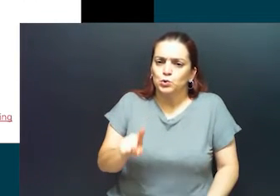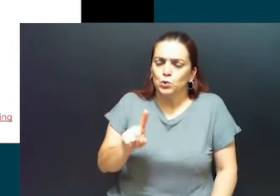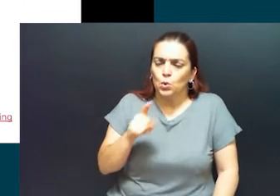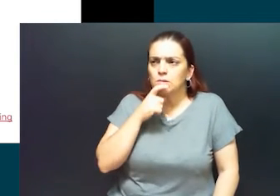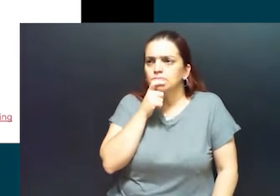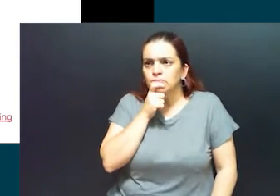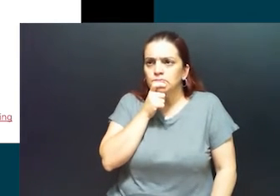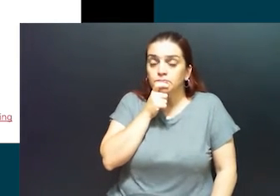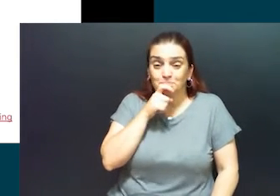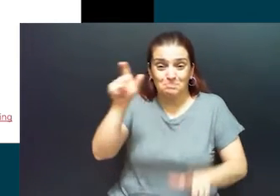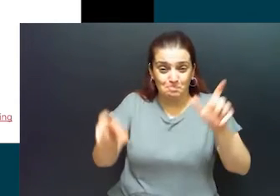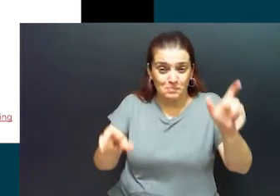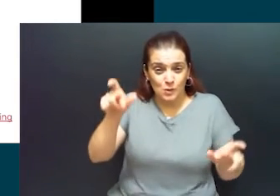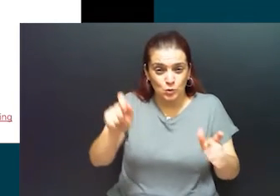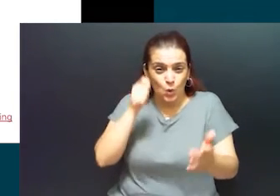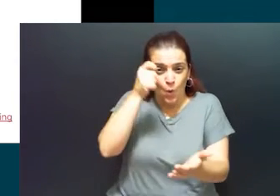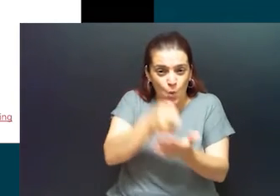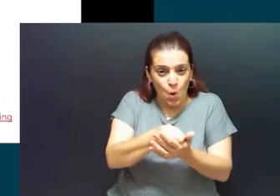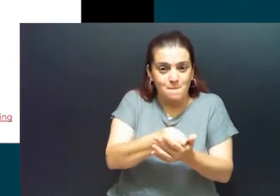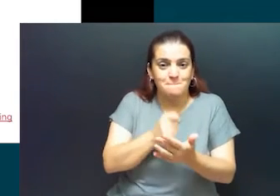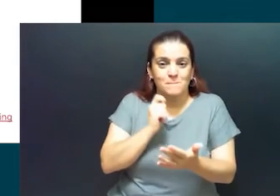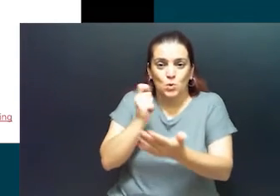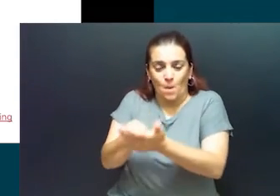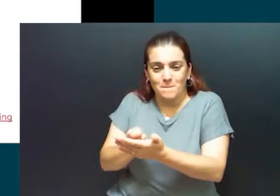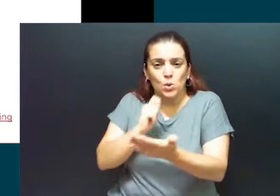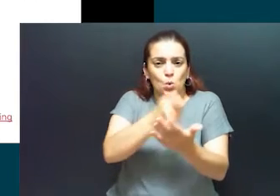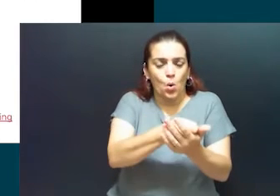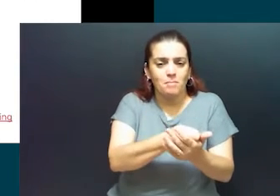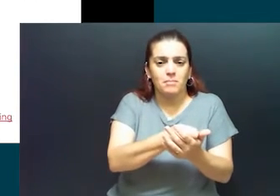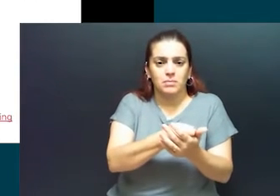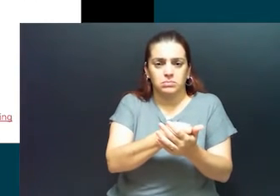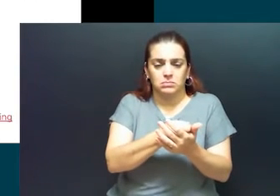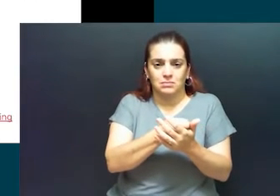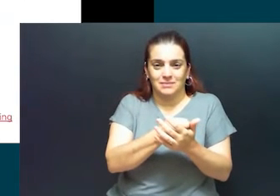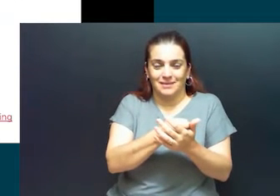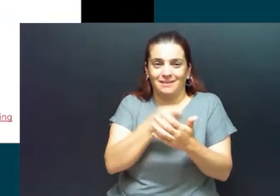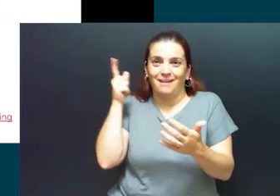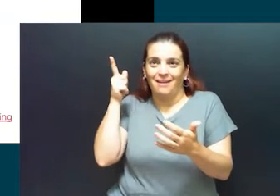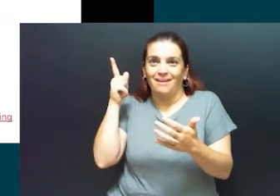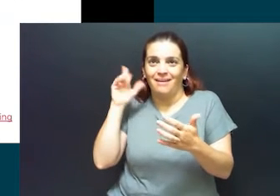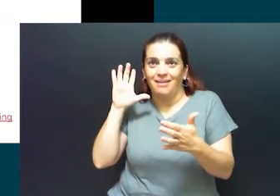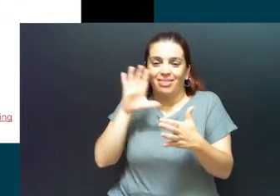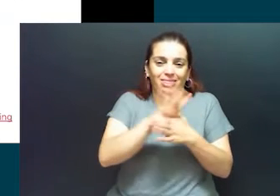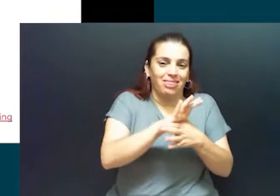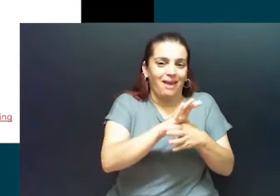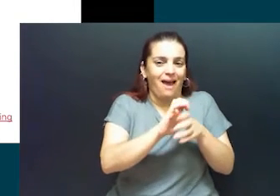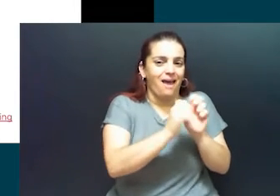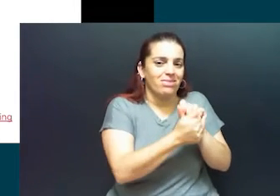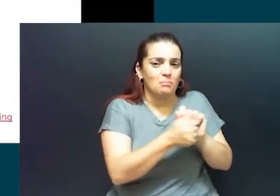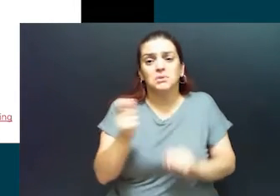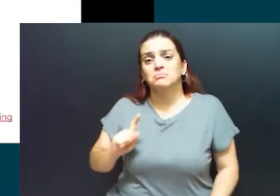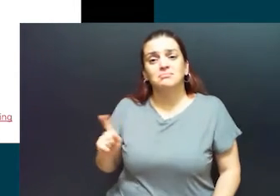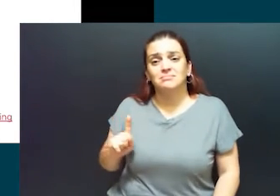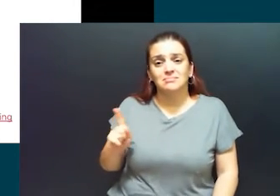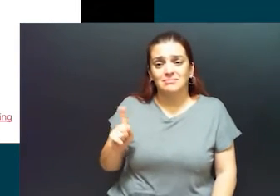consumidores geralmente não fazem as suas compras ou não usam produtos, né, ajustando-se a esses segmentos específicos de mercado. Em